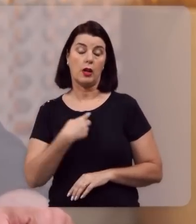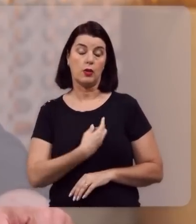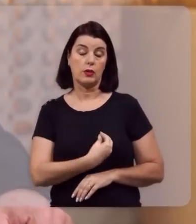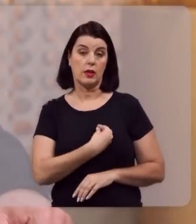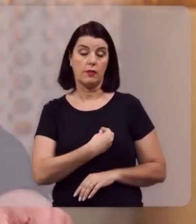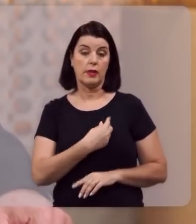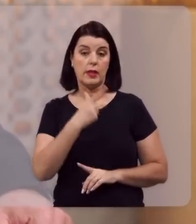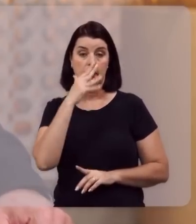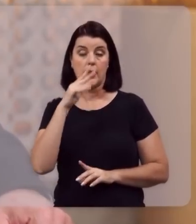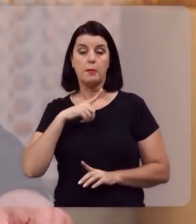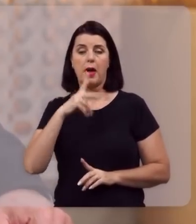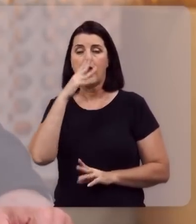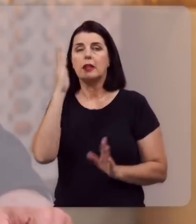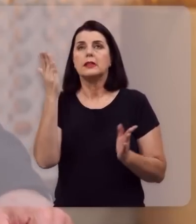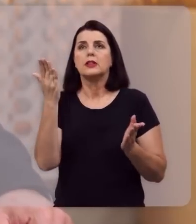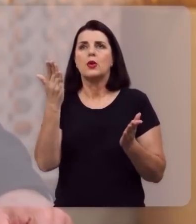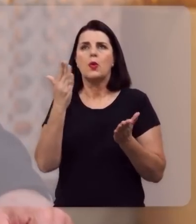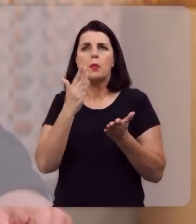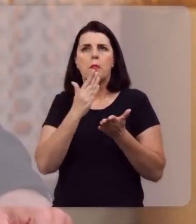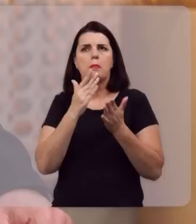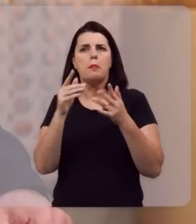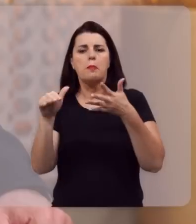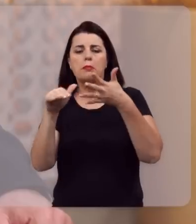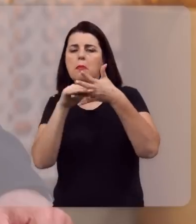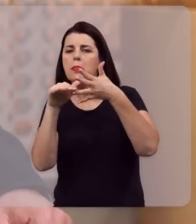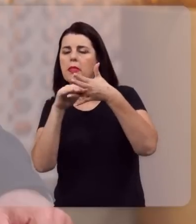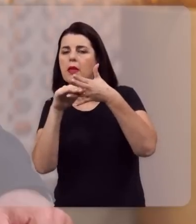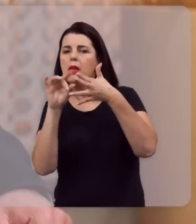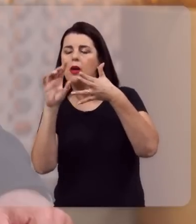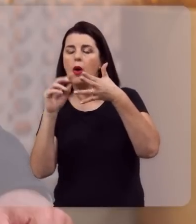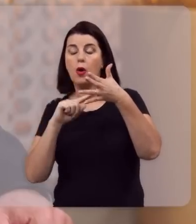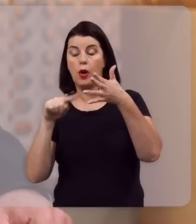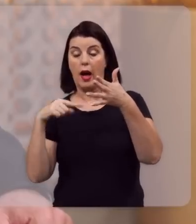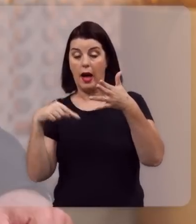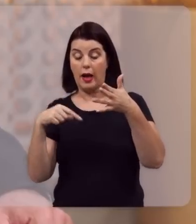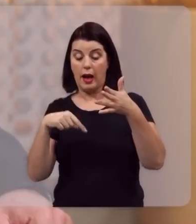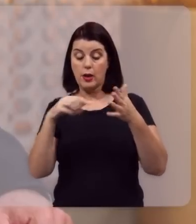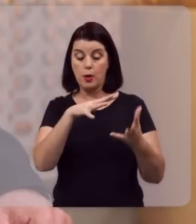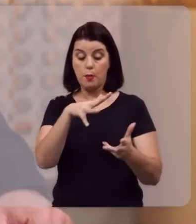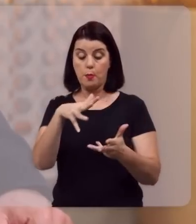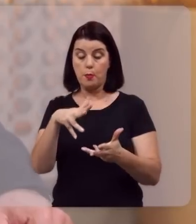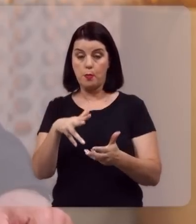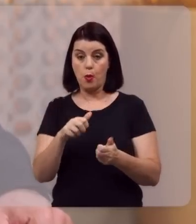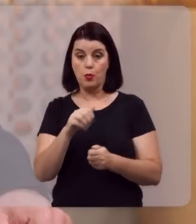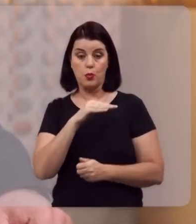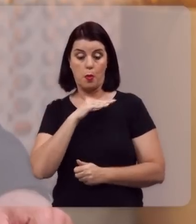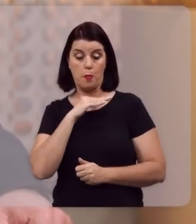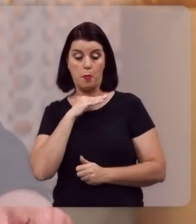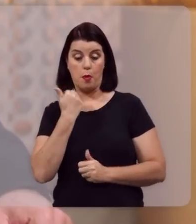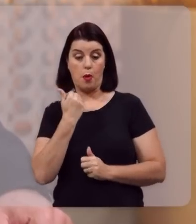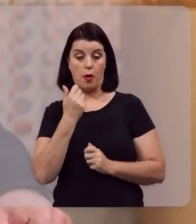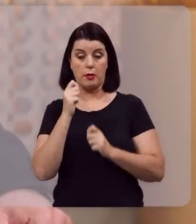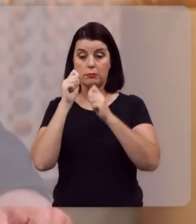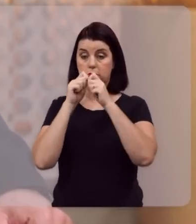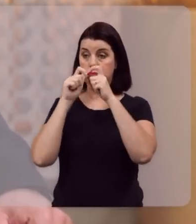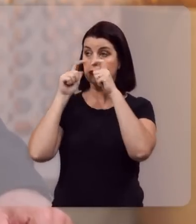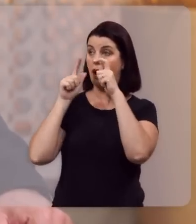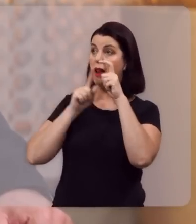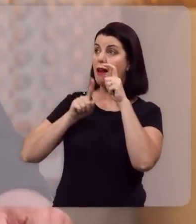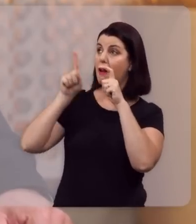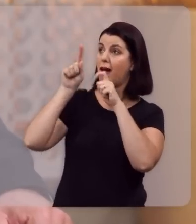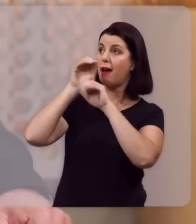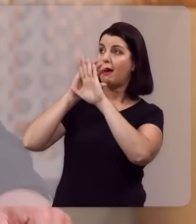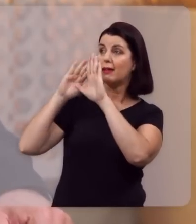tem uma vírgula. No exato instante que os nossos olhos se fecham para essa existência, eles se abrem para